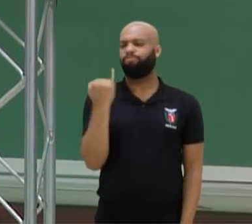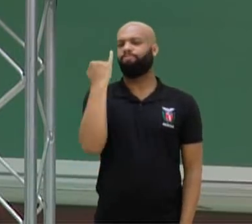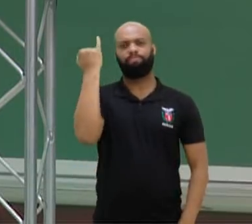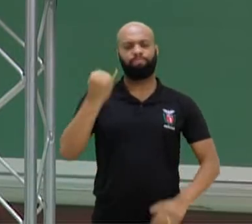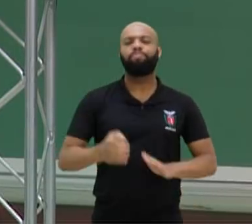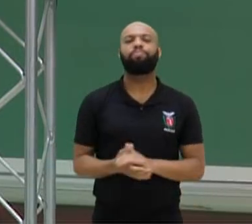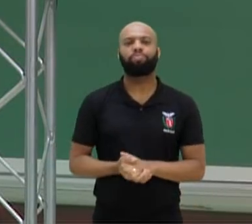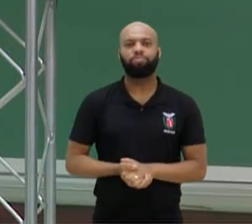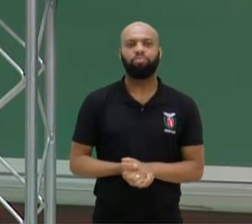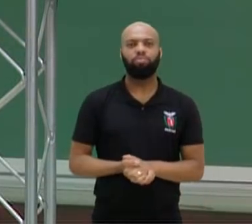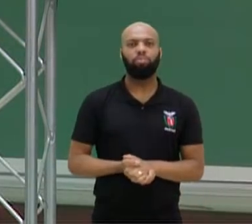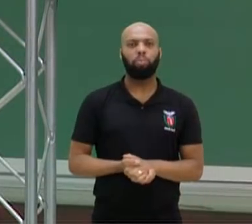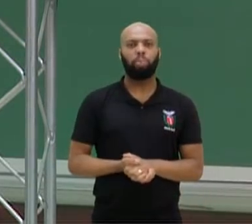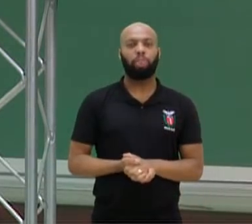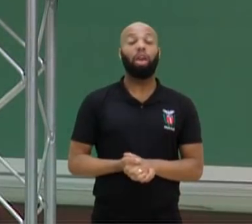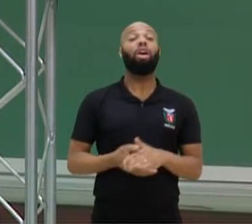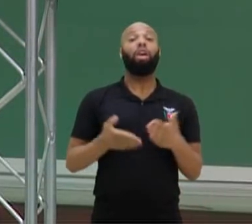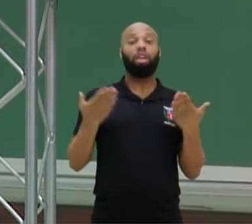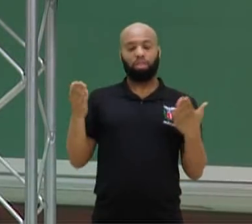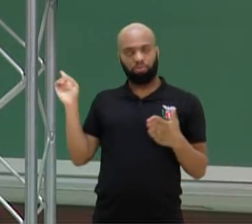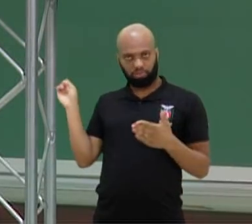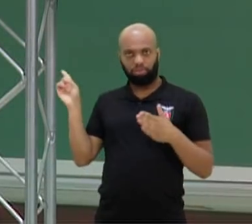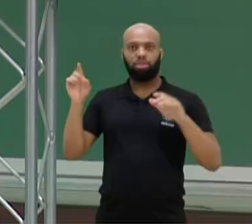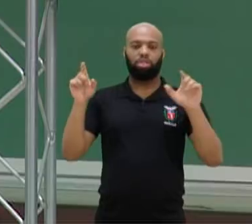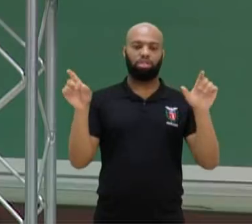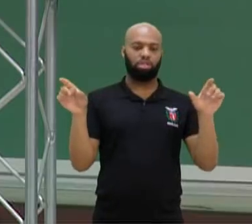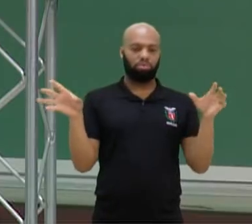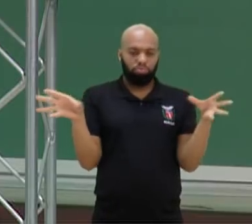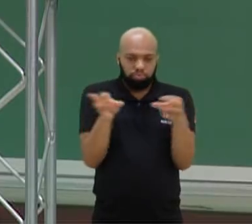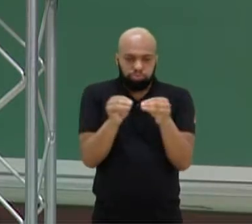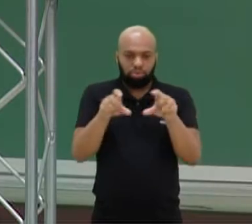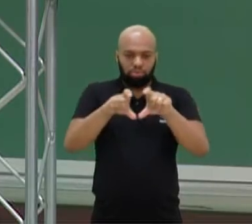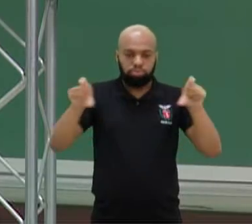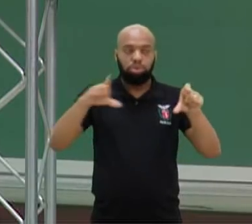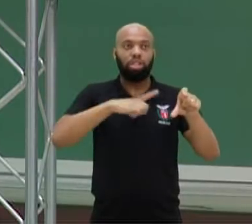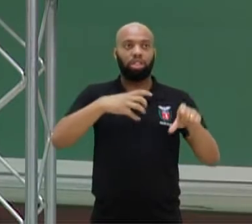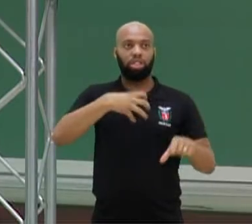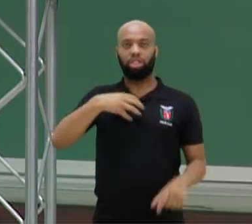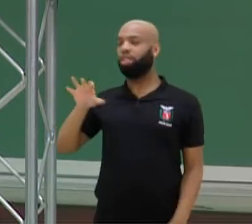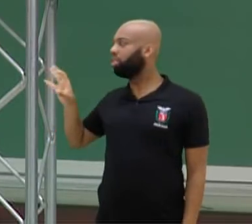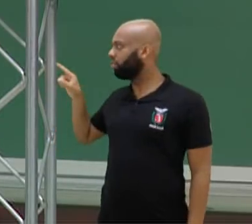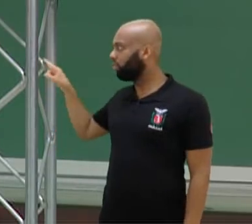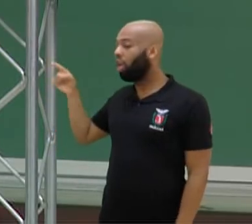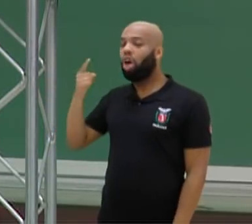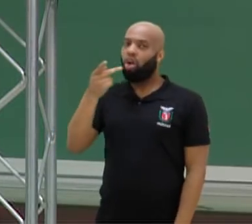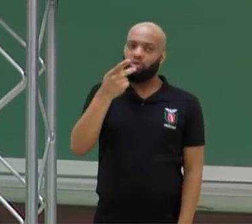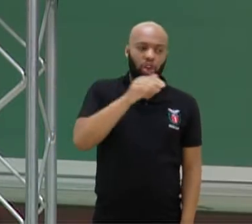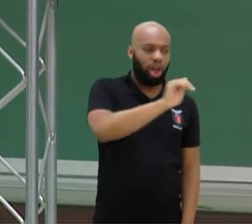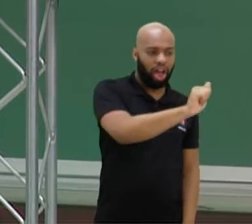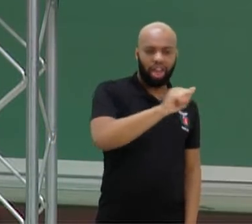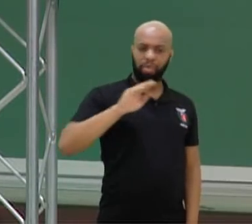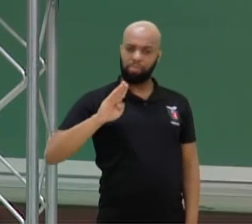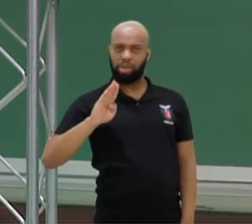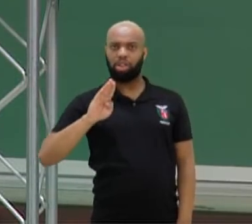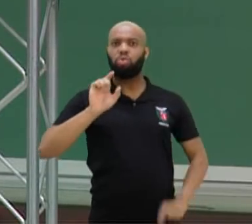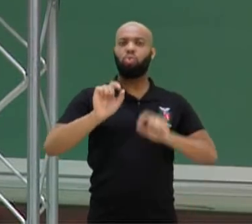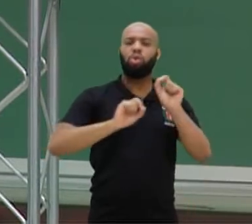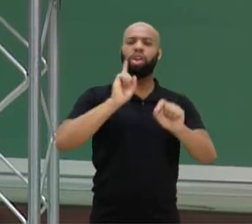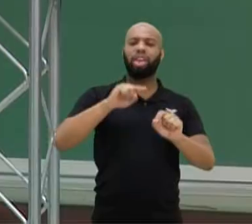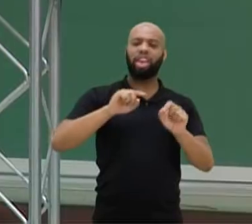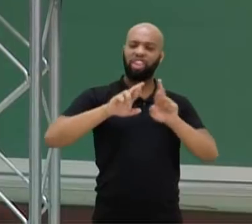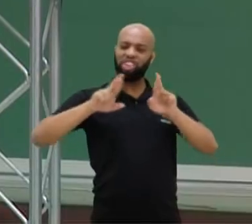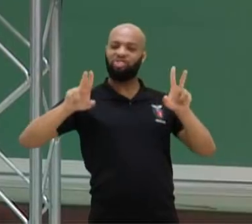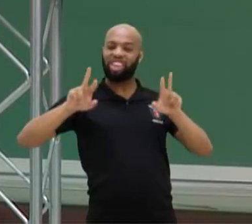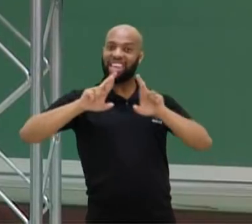caso da equação reduzida, nós temos esse formato aqui, que nós falamos de A e B, na verdade é a